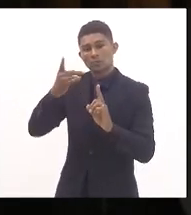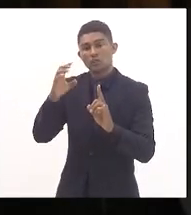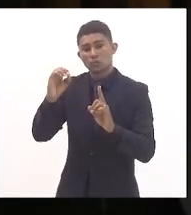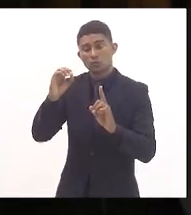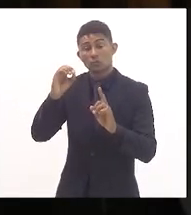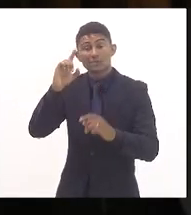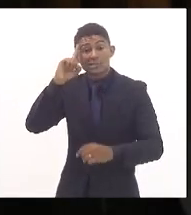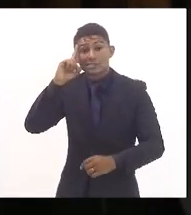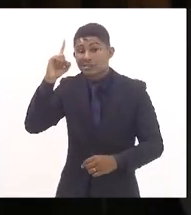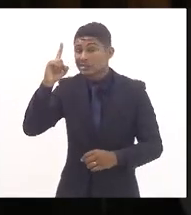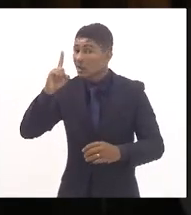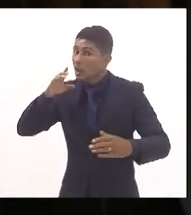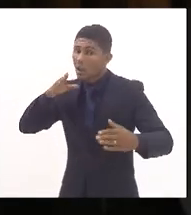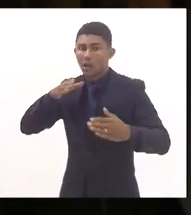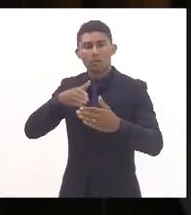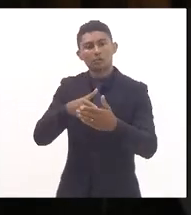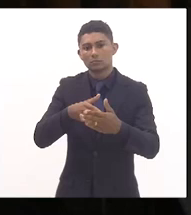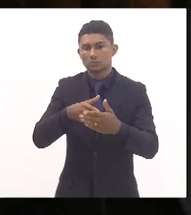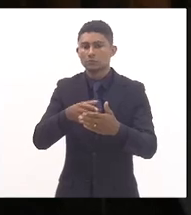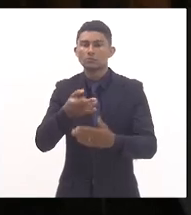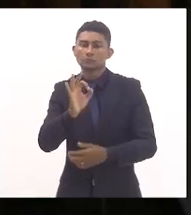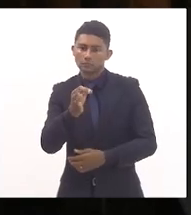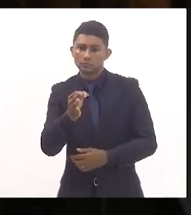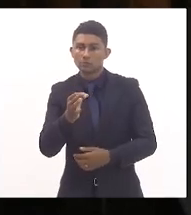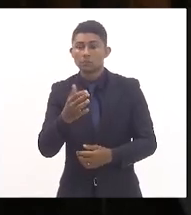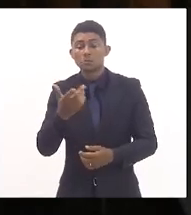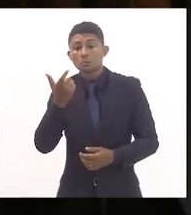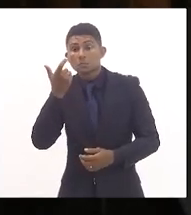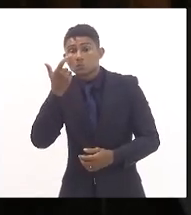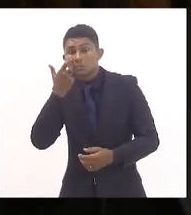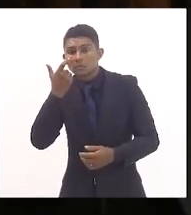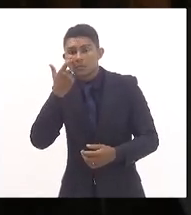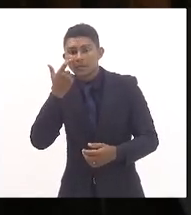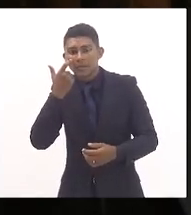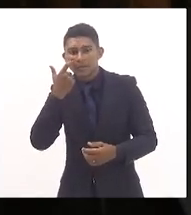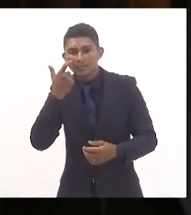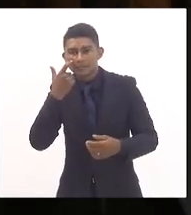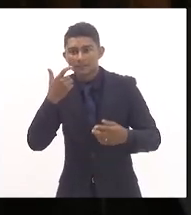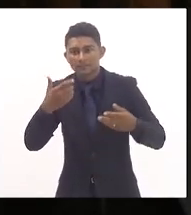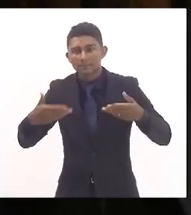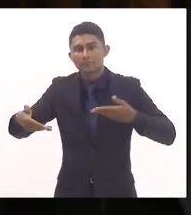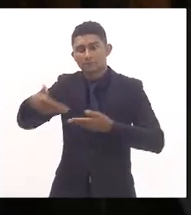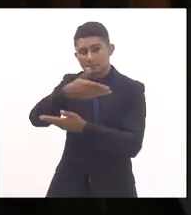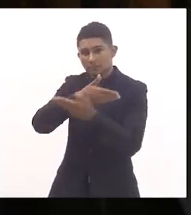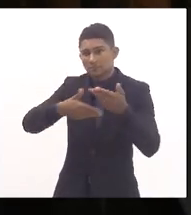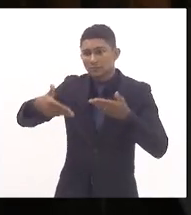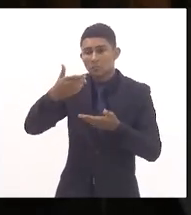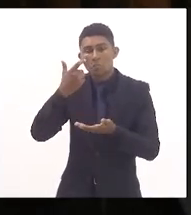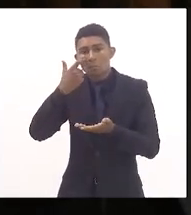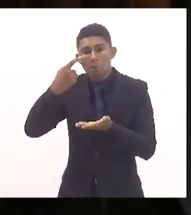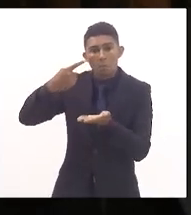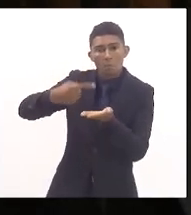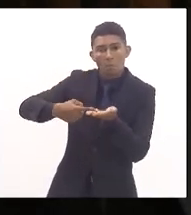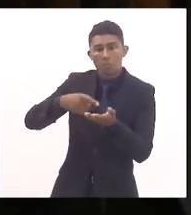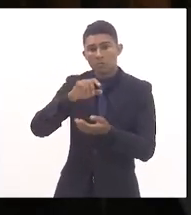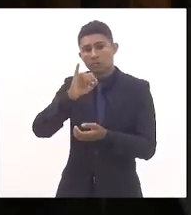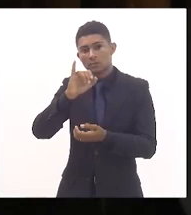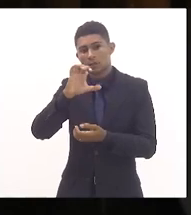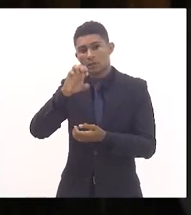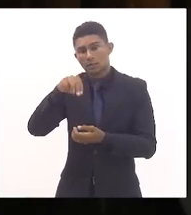limite para ver a conciliação sobre essa alíquota única do